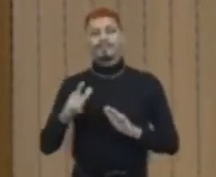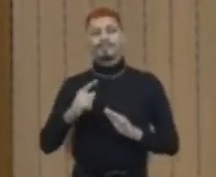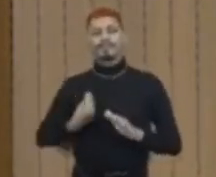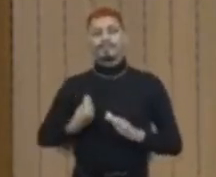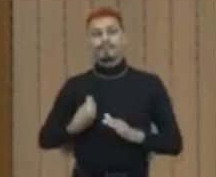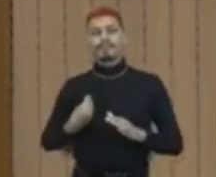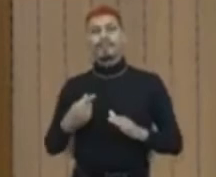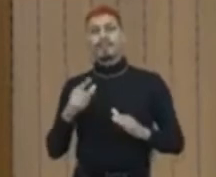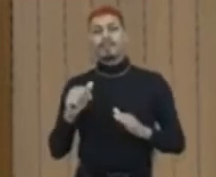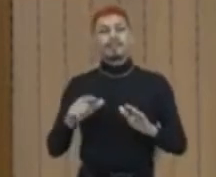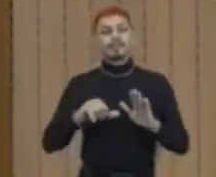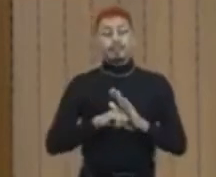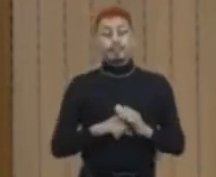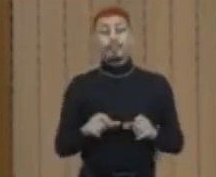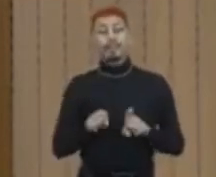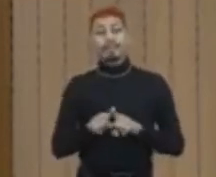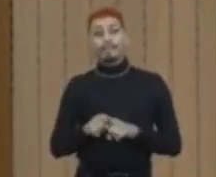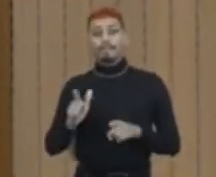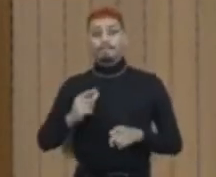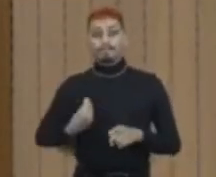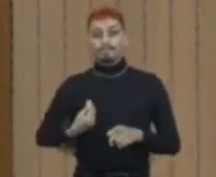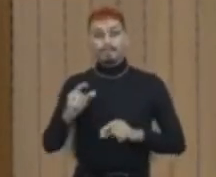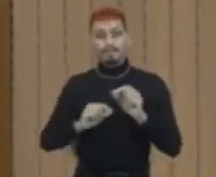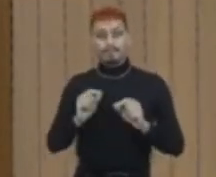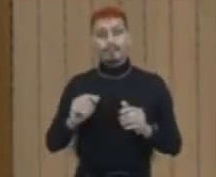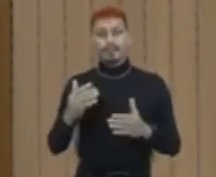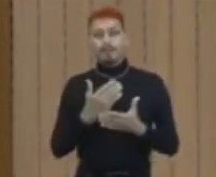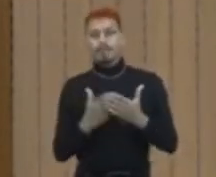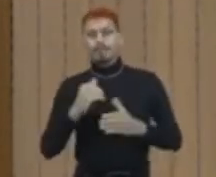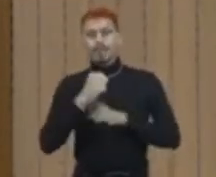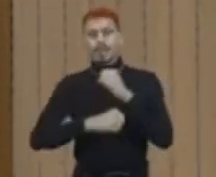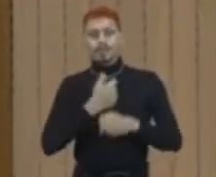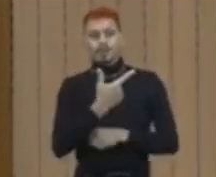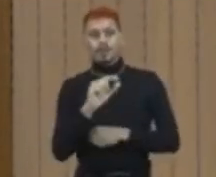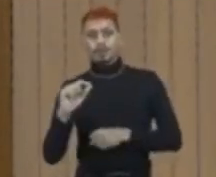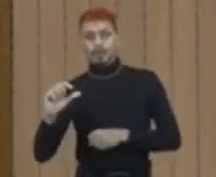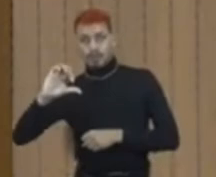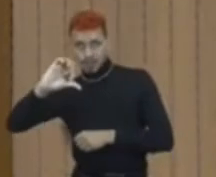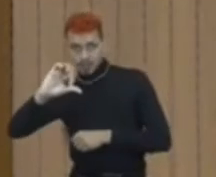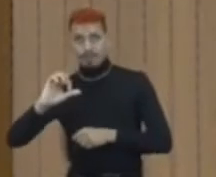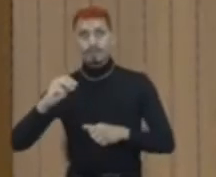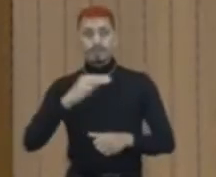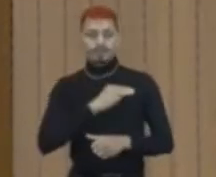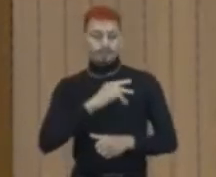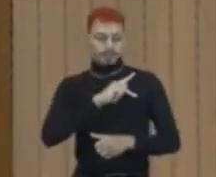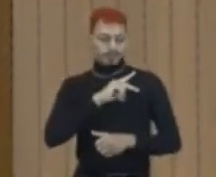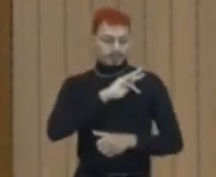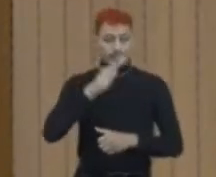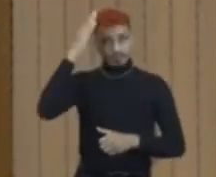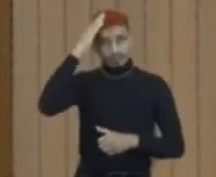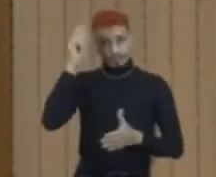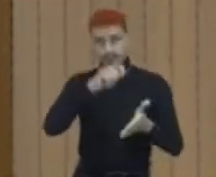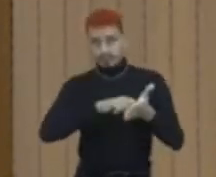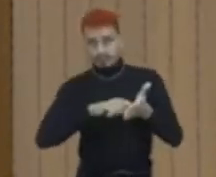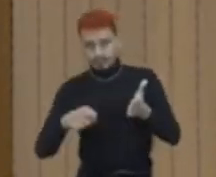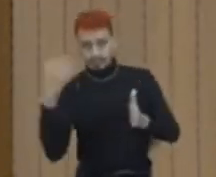supostamente ilícita. Também, de forma inovadora, em 2009, o Ministério Público Federal no Pará propôs a assinatura do